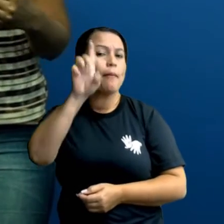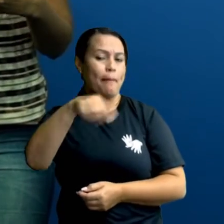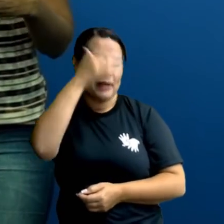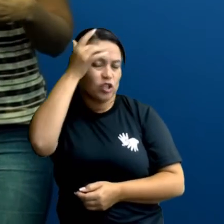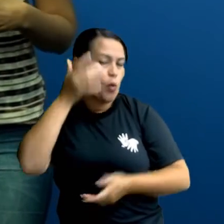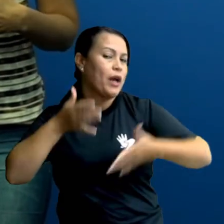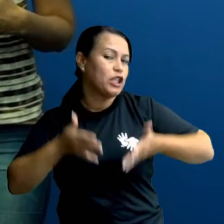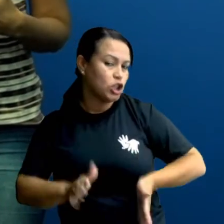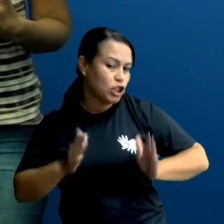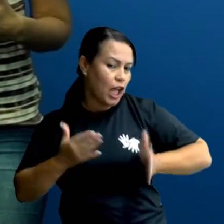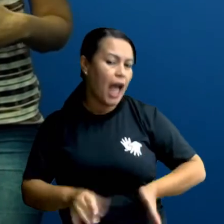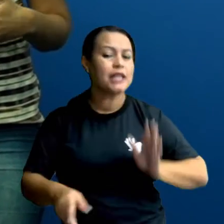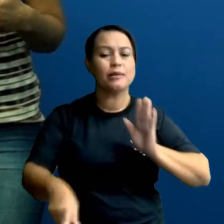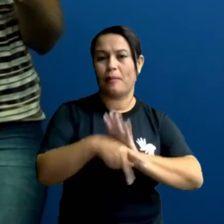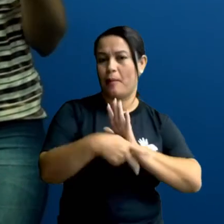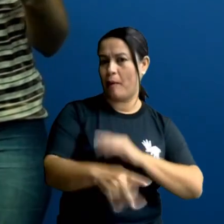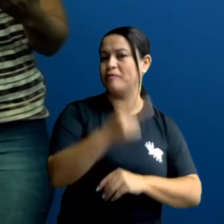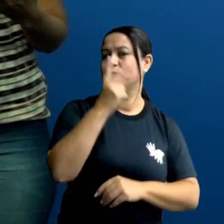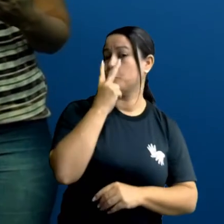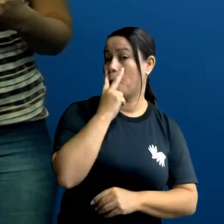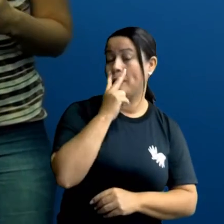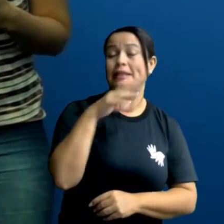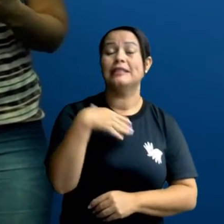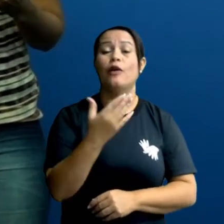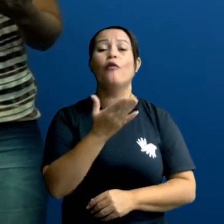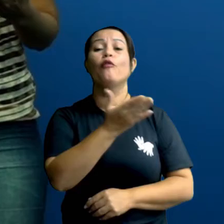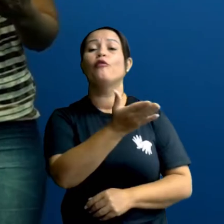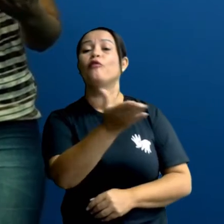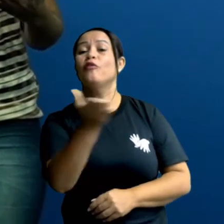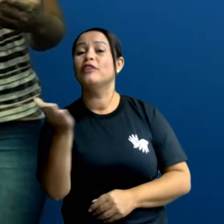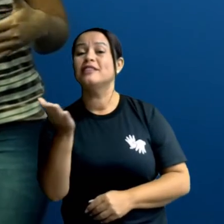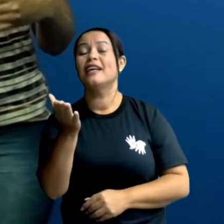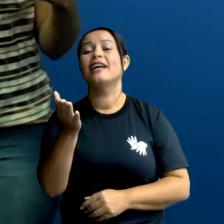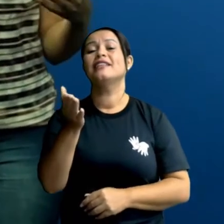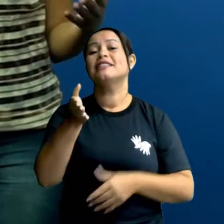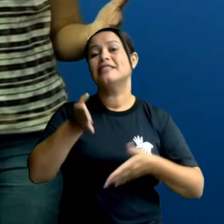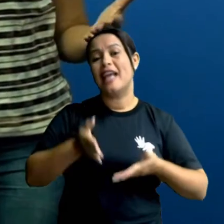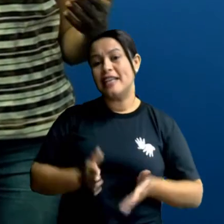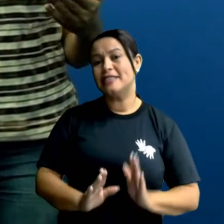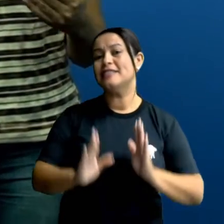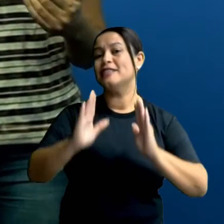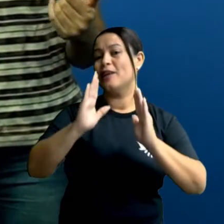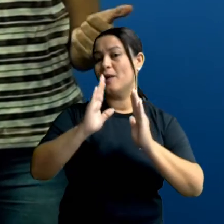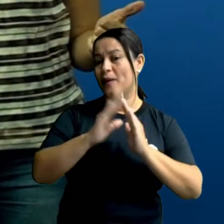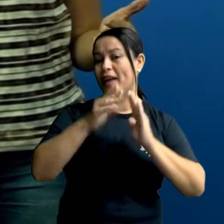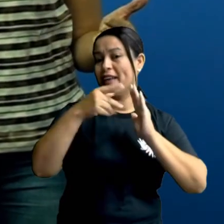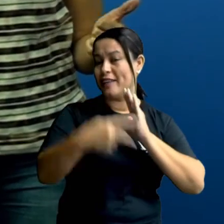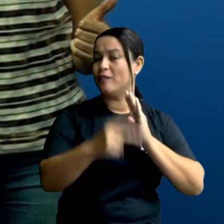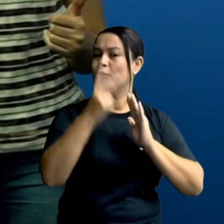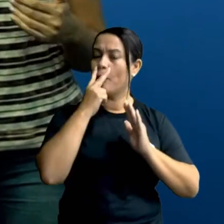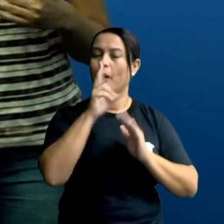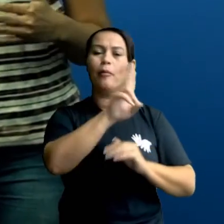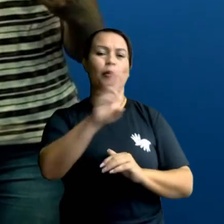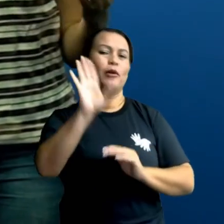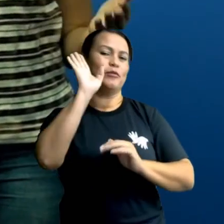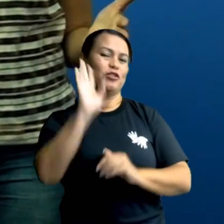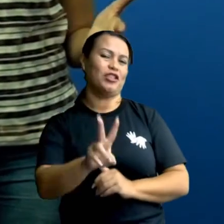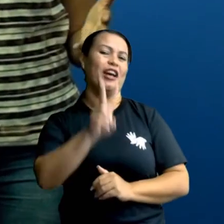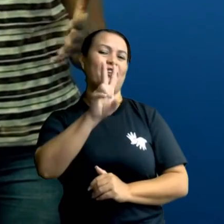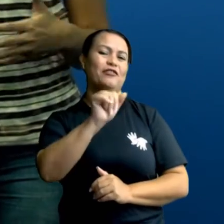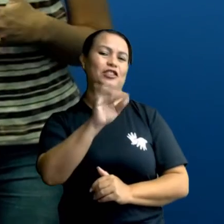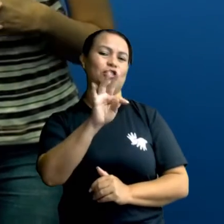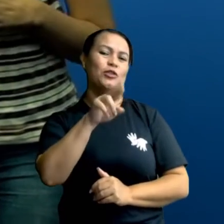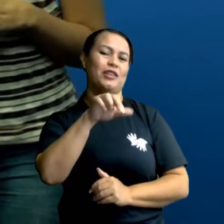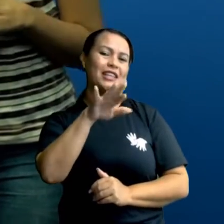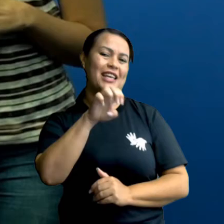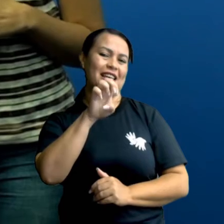é a pessoa que é de origem da cidade. Então, você que nasceu em Vitória, por nome já é um vitoriense, né? Por nome e